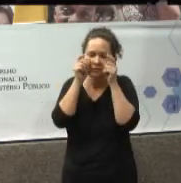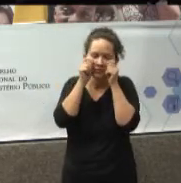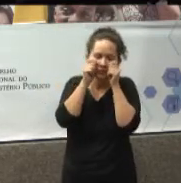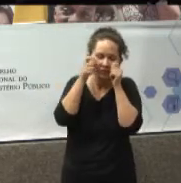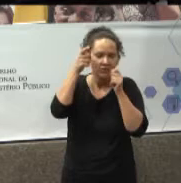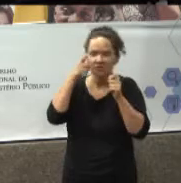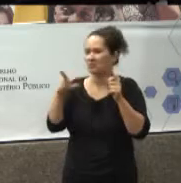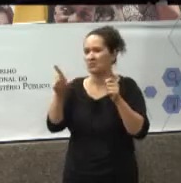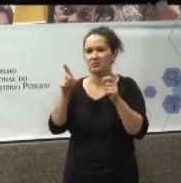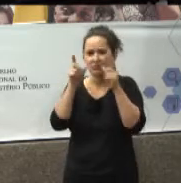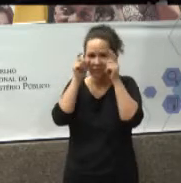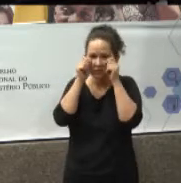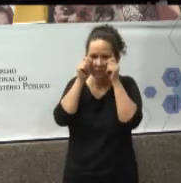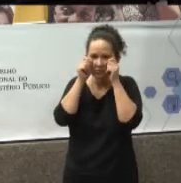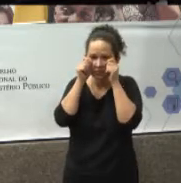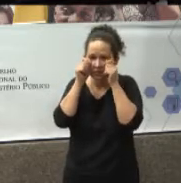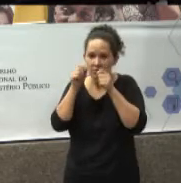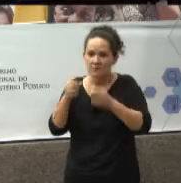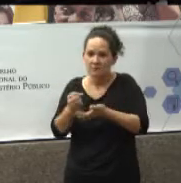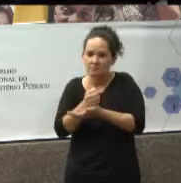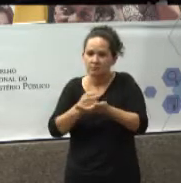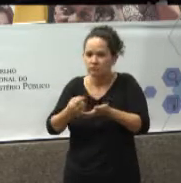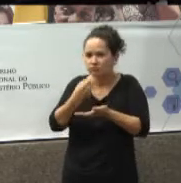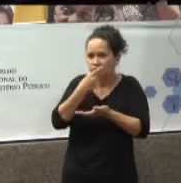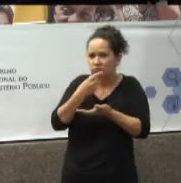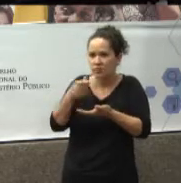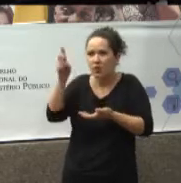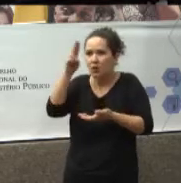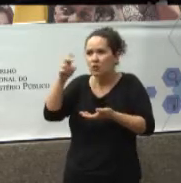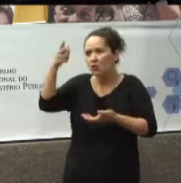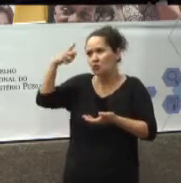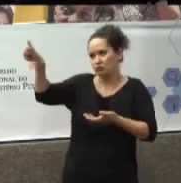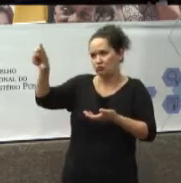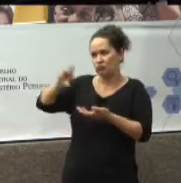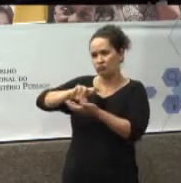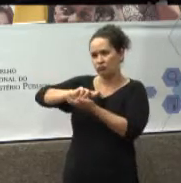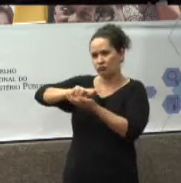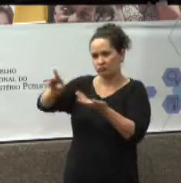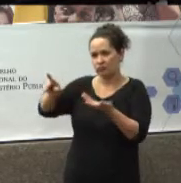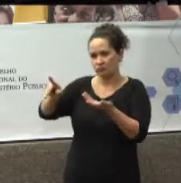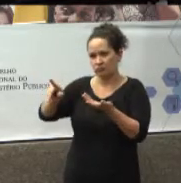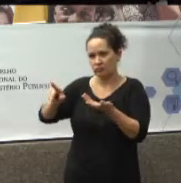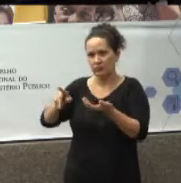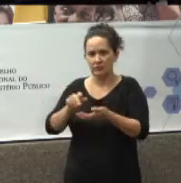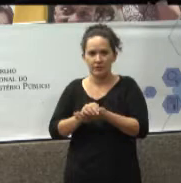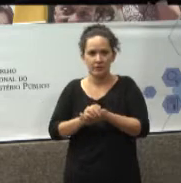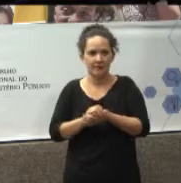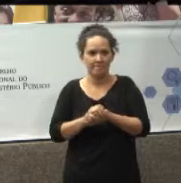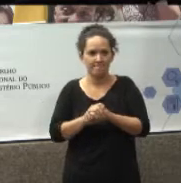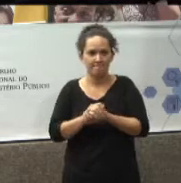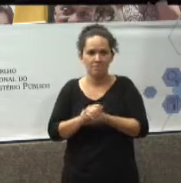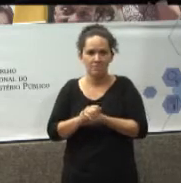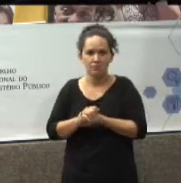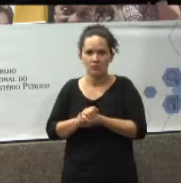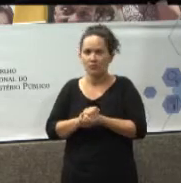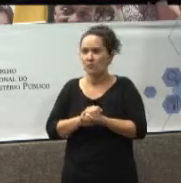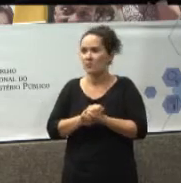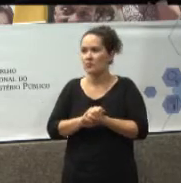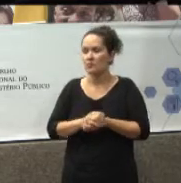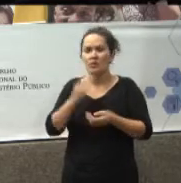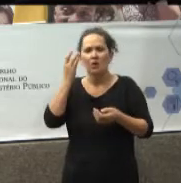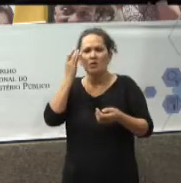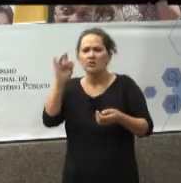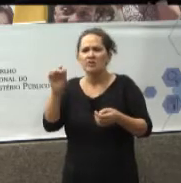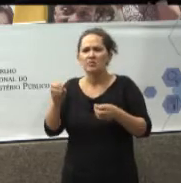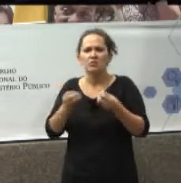medicamentos que são usados para a outra coisa pela qual ele não então quando eles ouviram falar agora de prescrição filêmon já vão saber que uma prescrição pela para